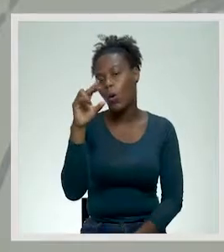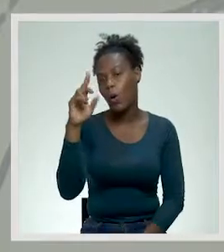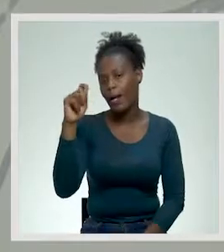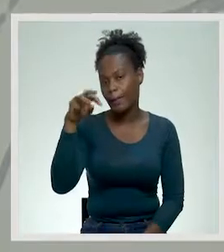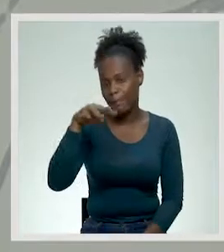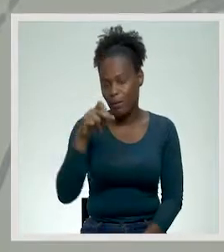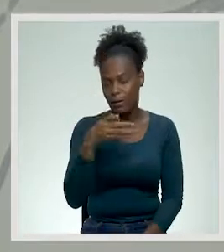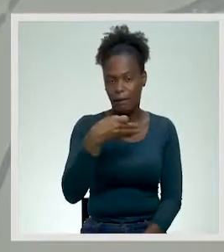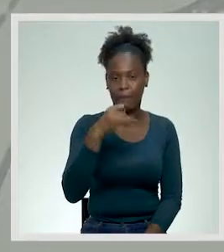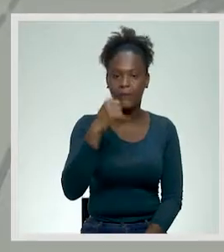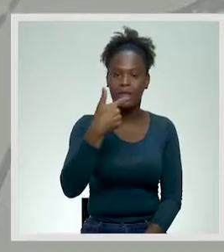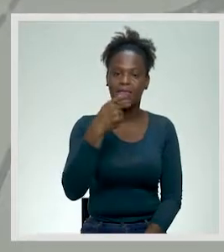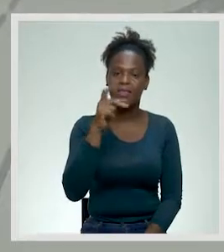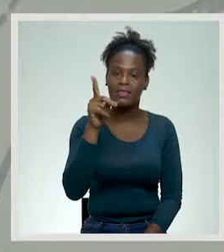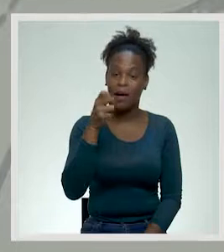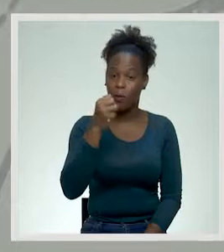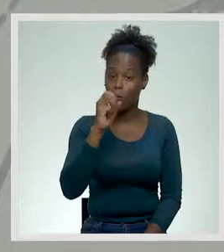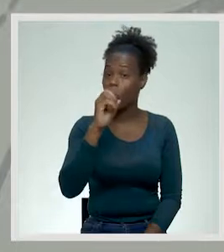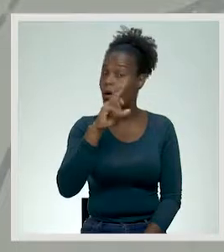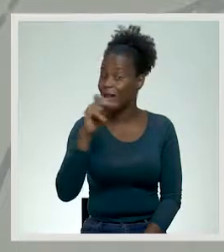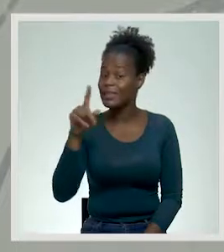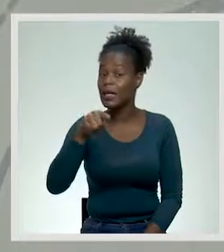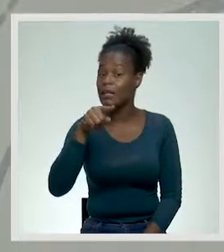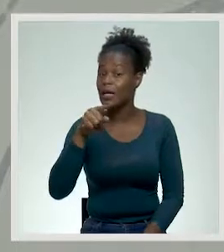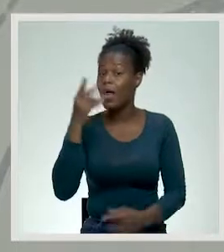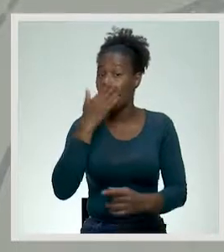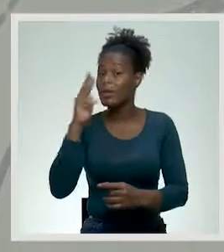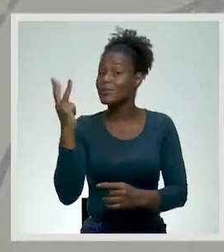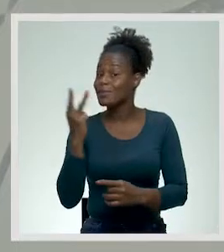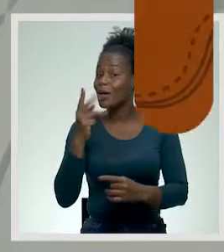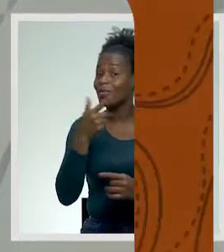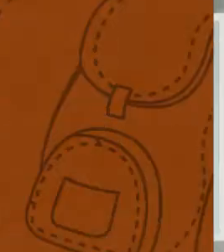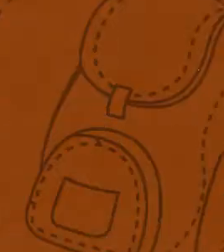este conteúdo é um conteúdo de terceiro trimestre do oitavo ano.